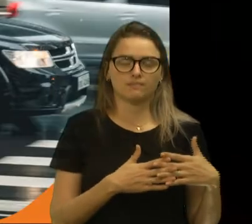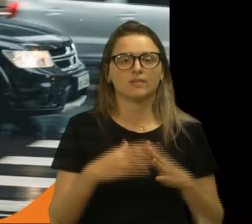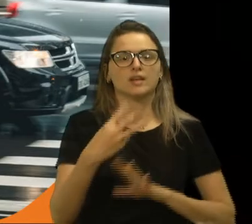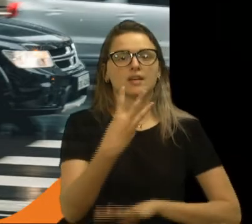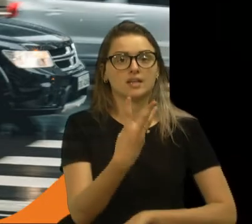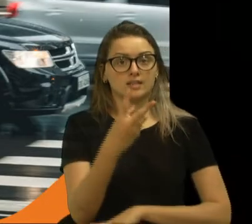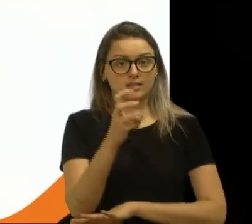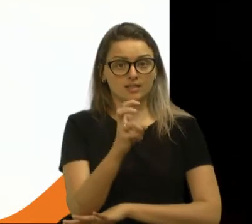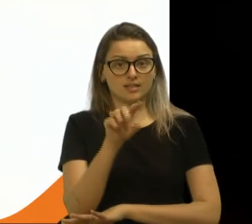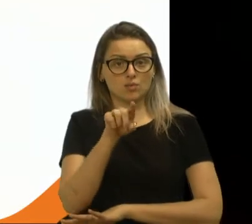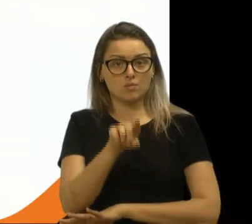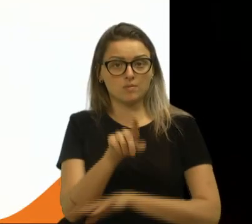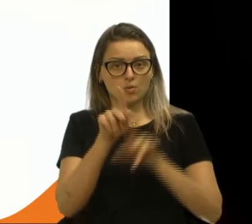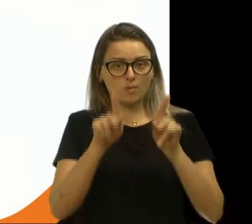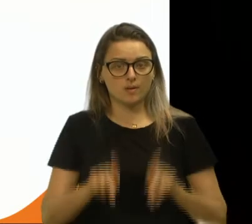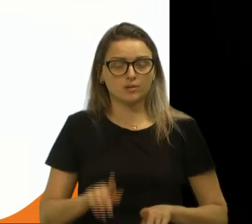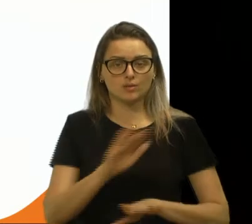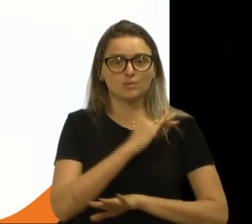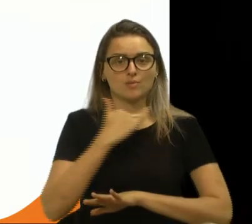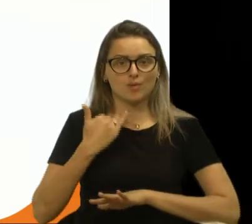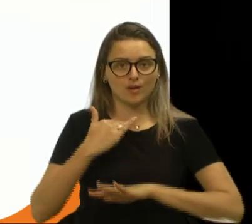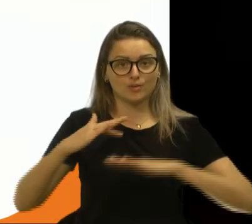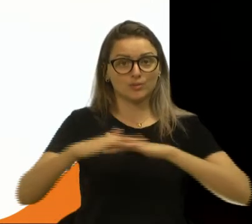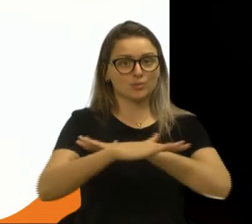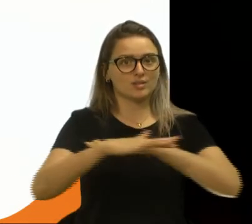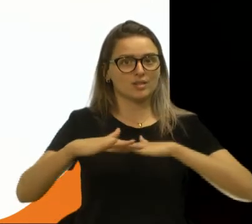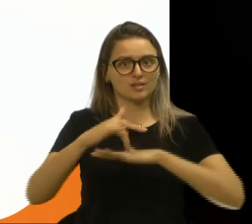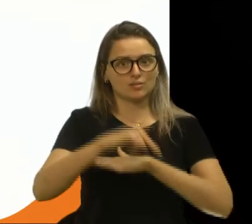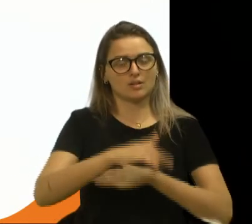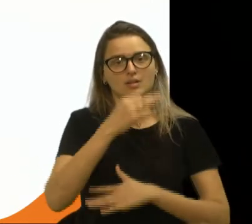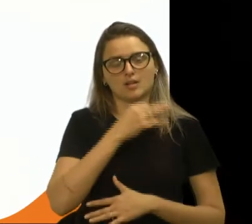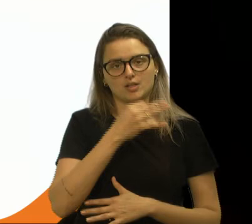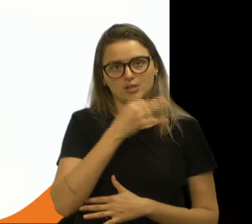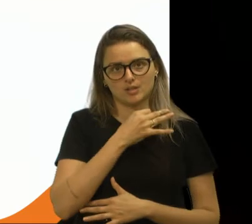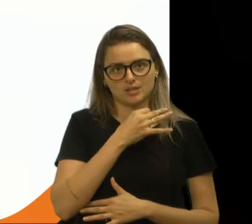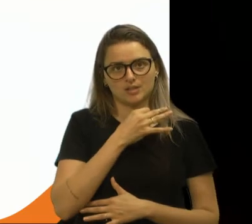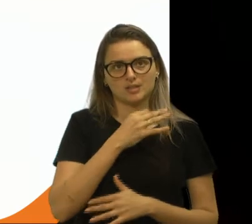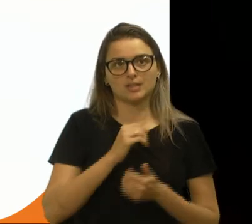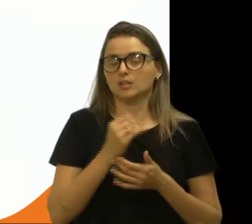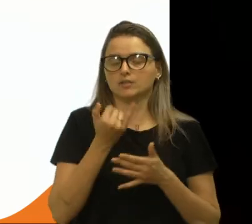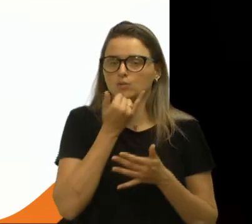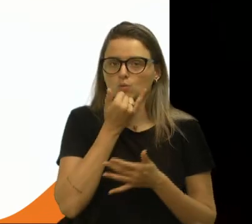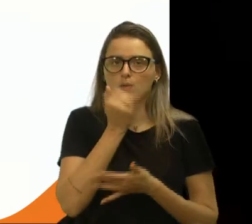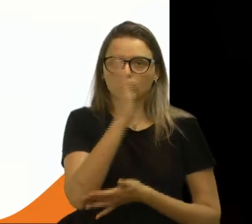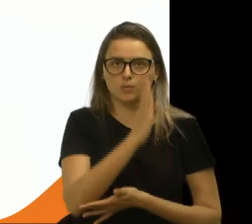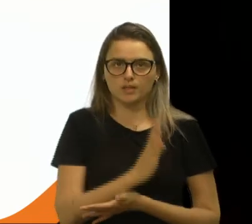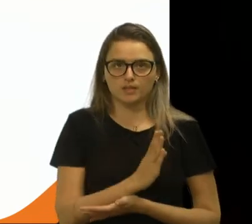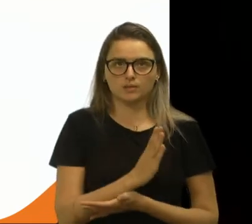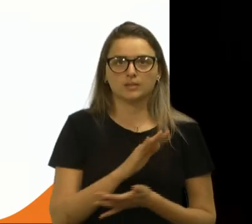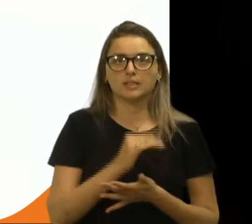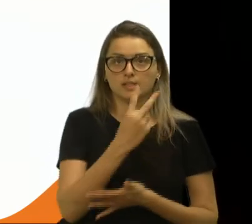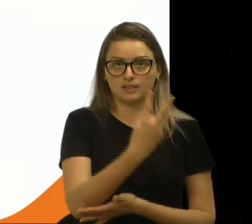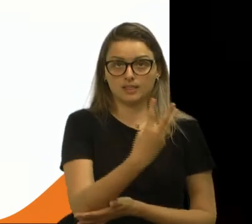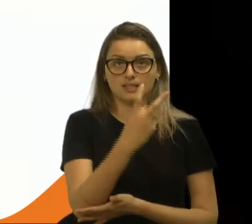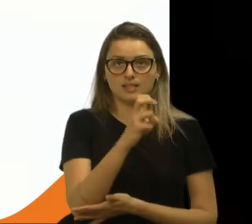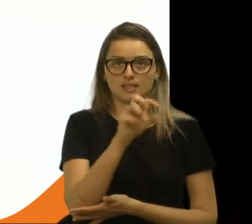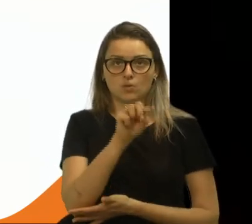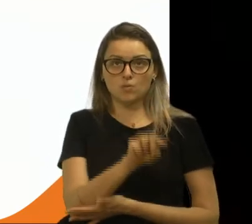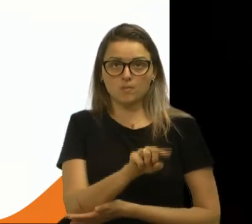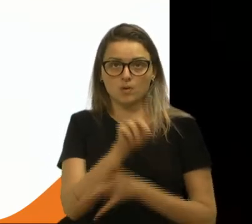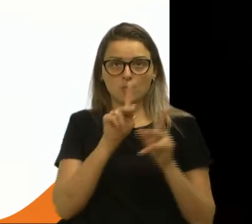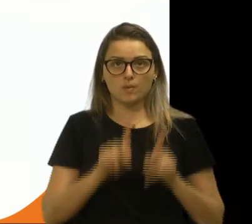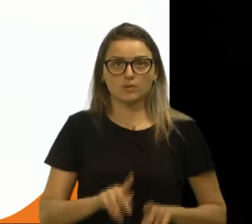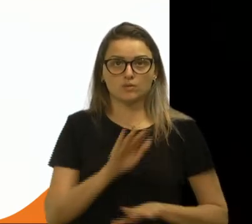35 mil mortes no trânsito no Brasil. Isso é como se uma cidade como São Marcos,